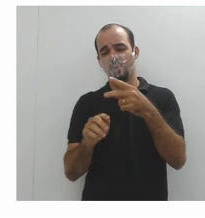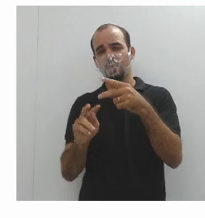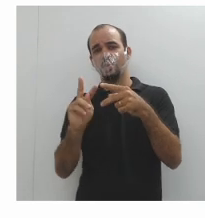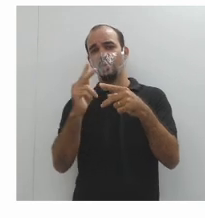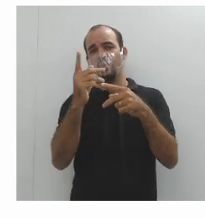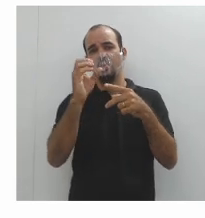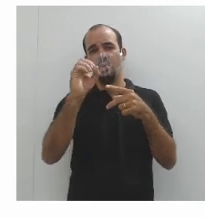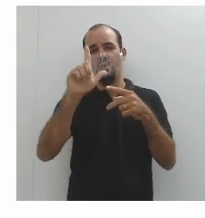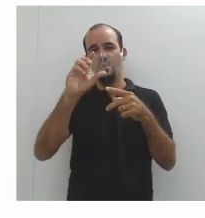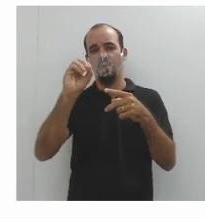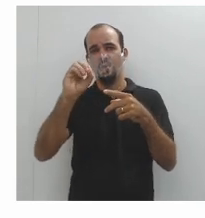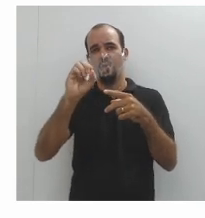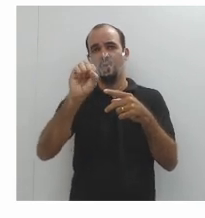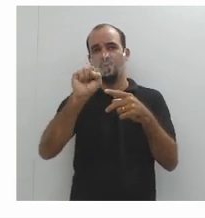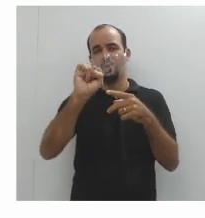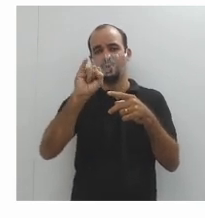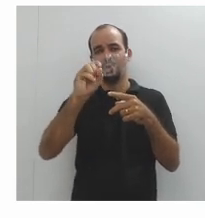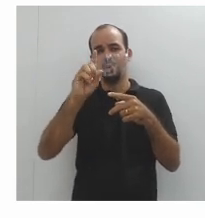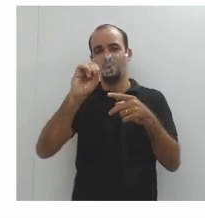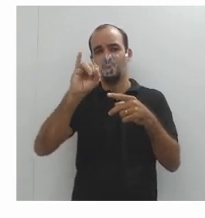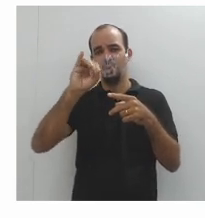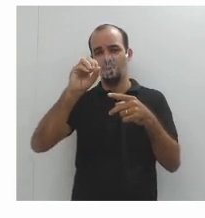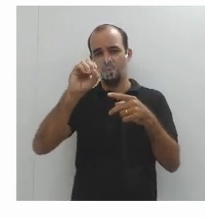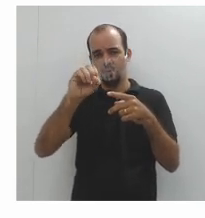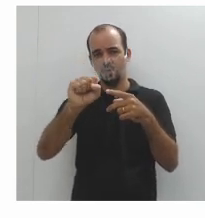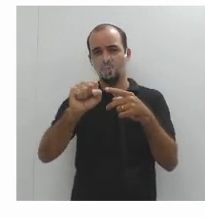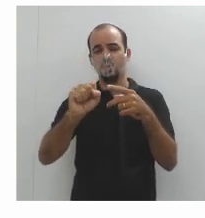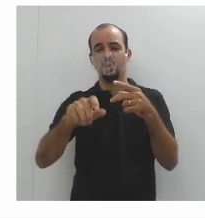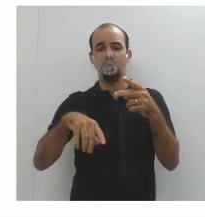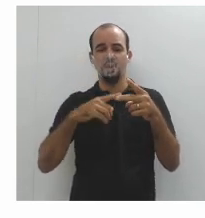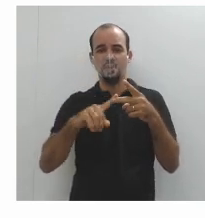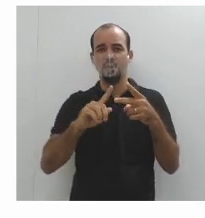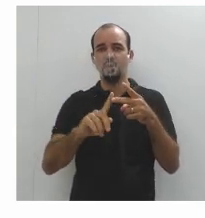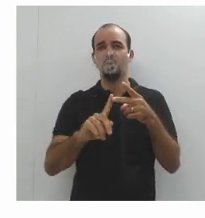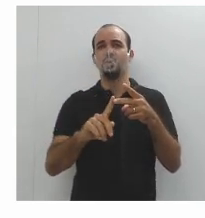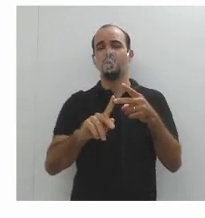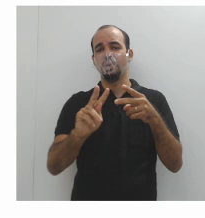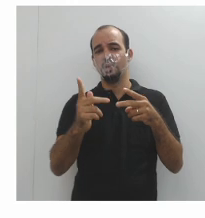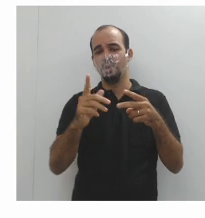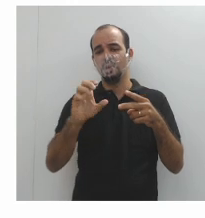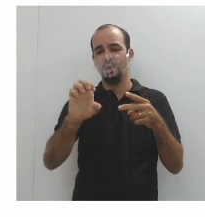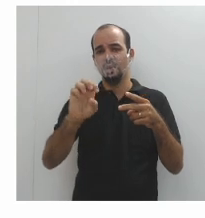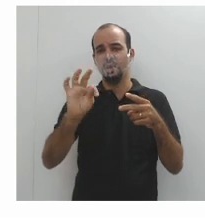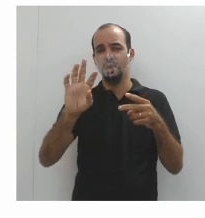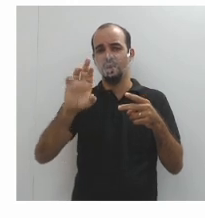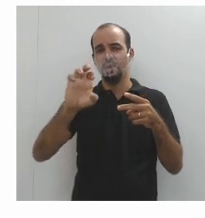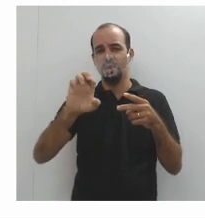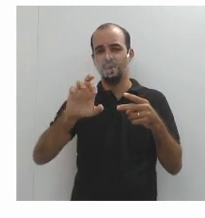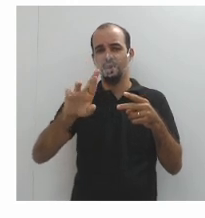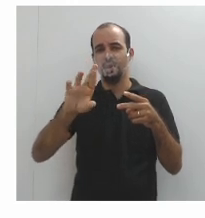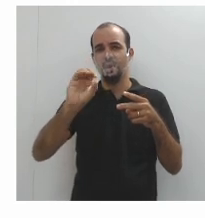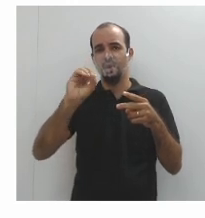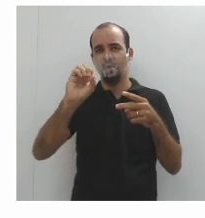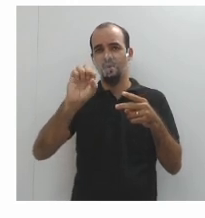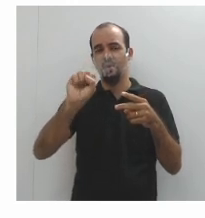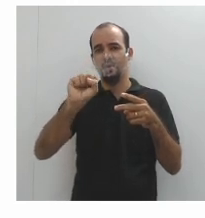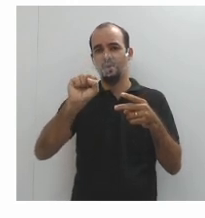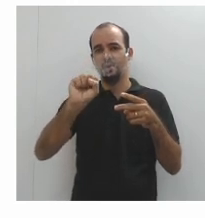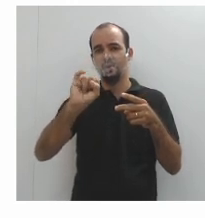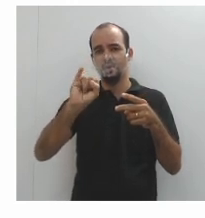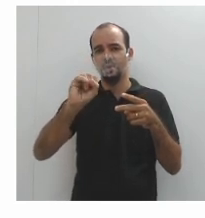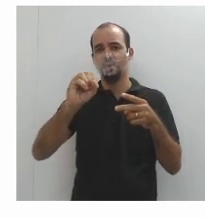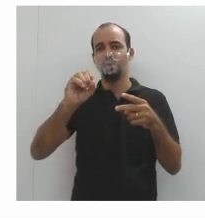heterosídeos. Os holosídeos, quando eles se hidrolisam, produzem